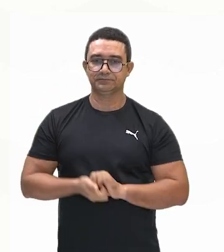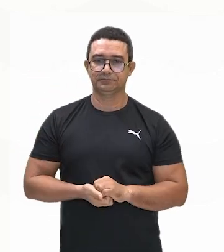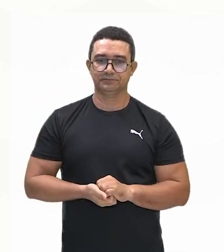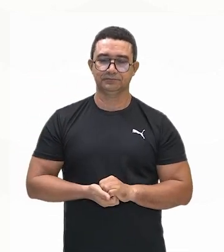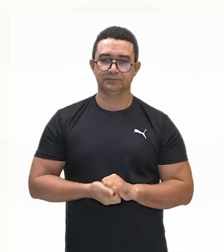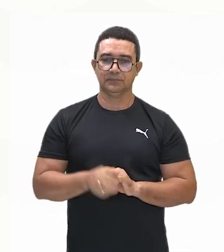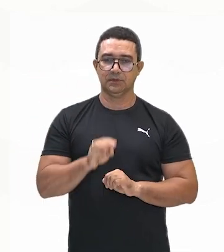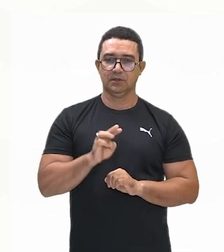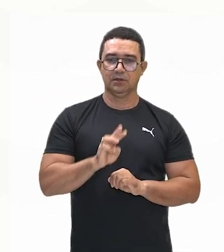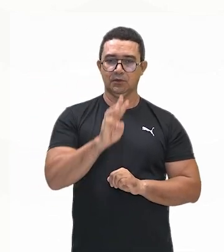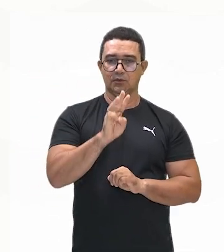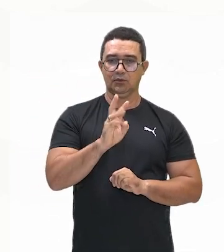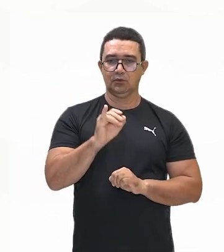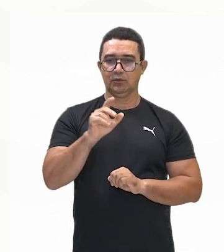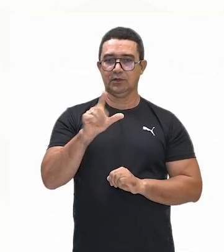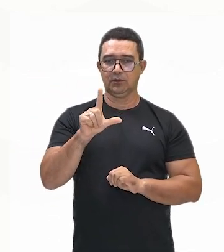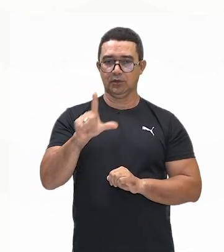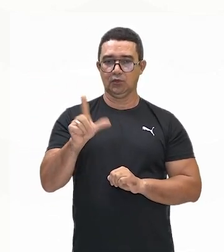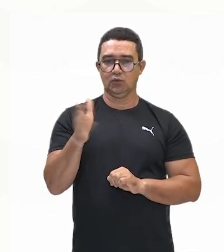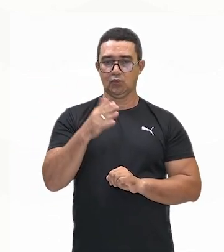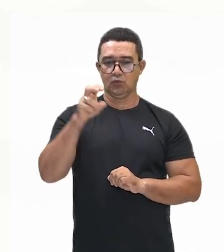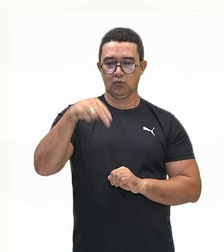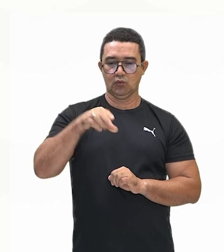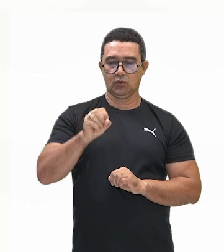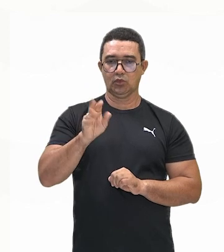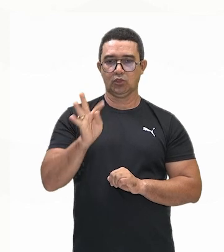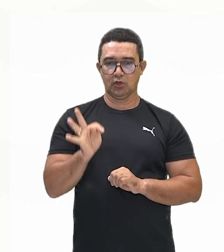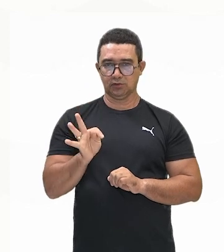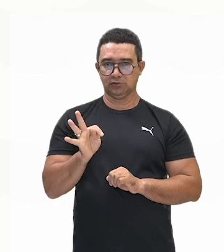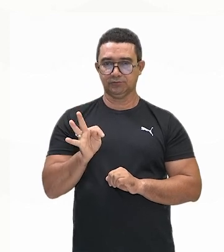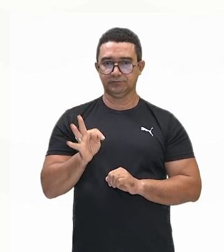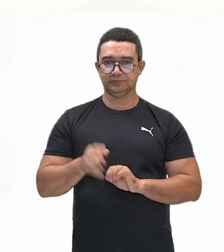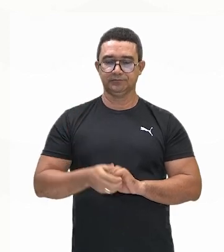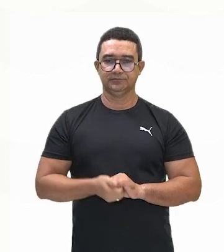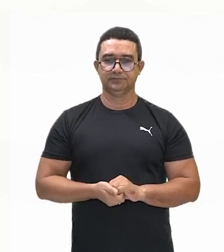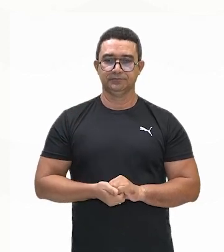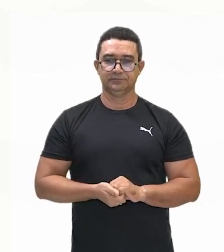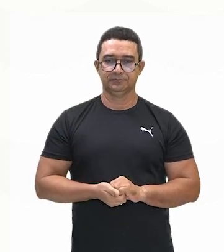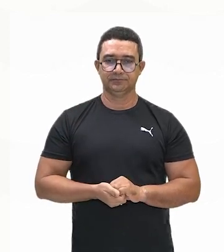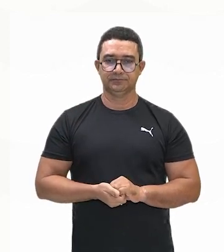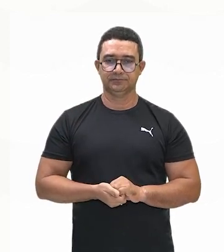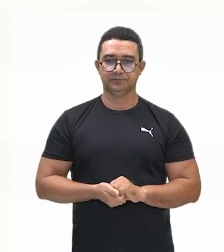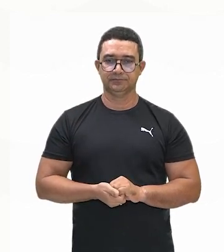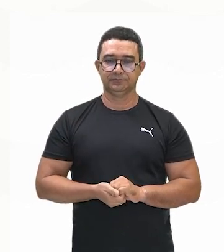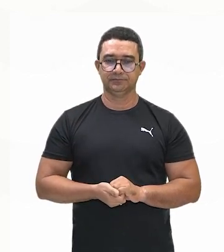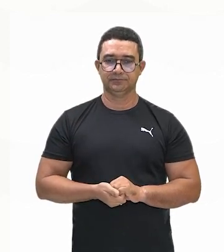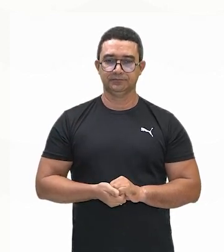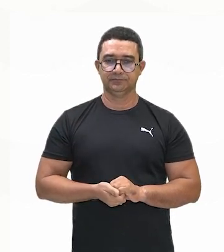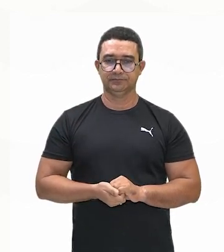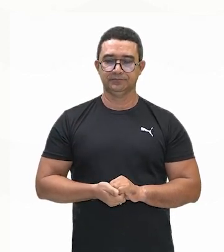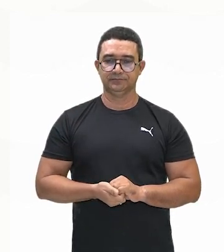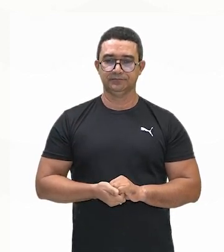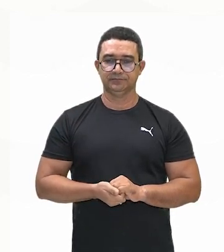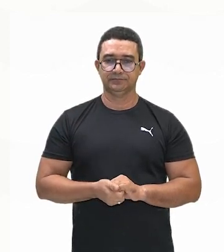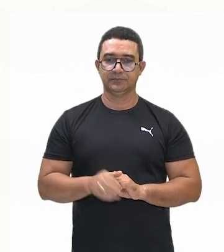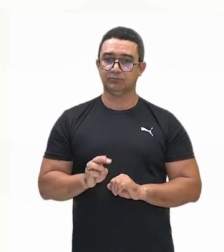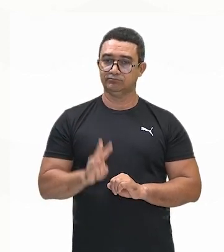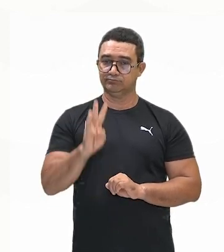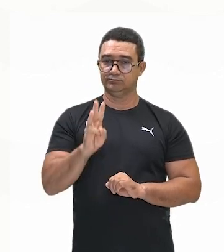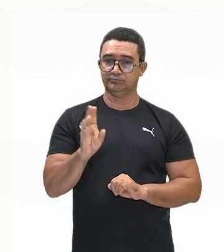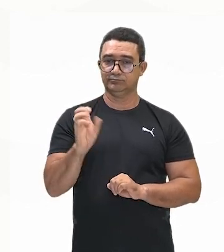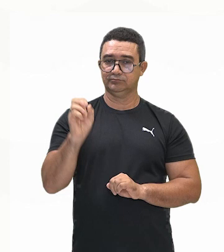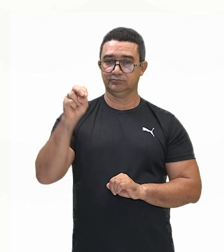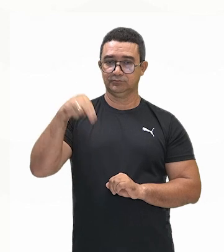Para ele ter um significado, ele tem que ter um verbo auxiliar depois, tá? E nesse caso aqui, a